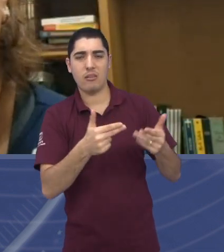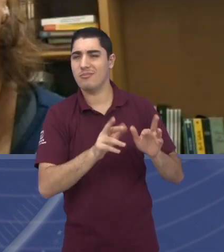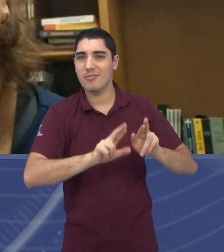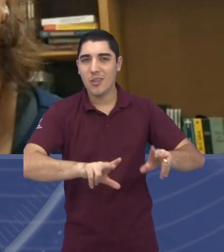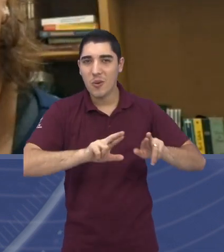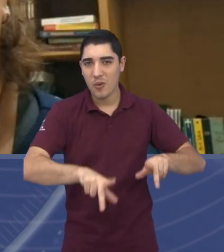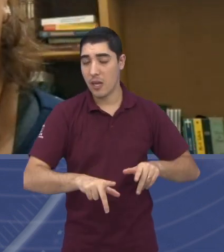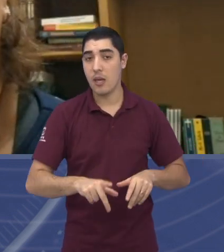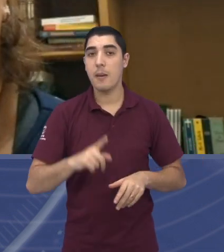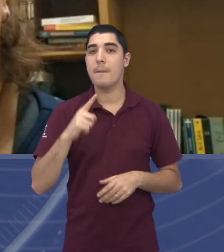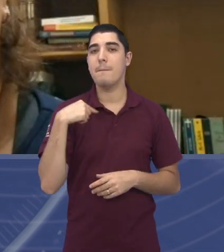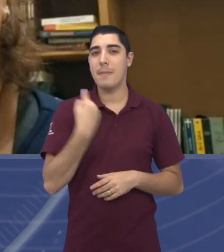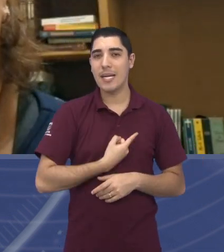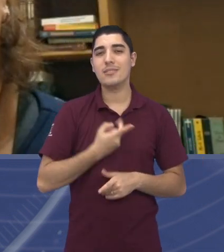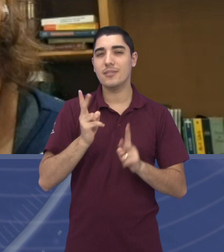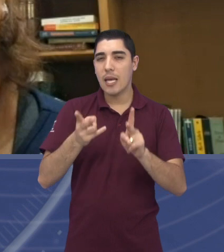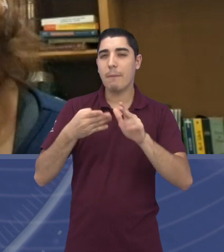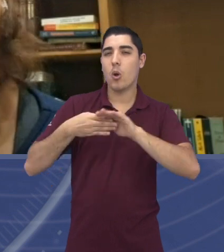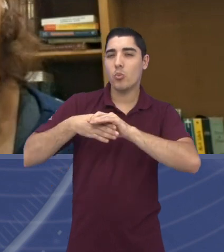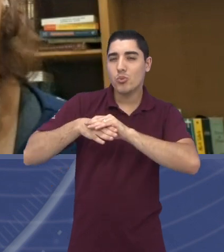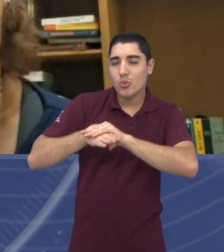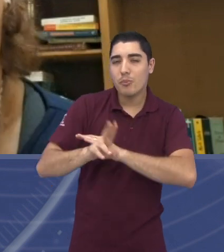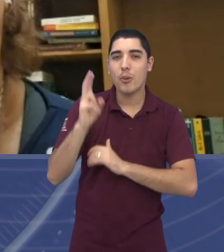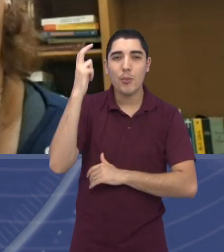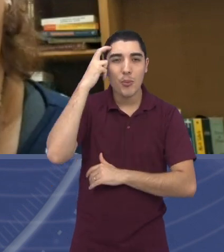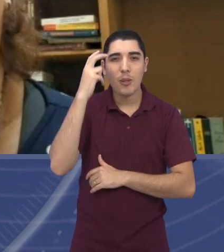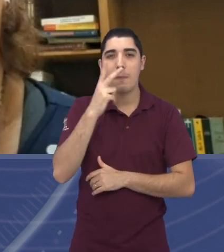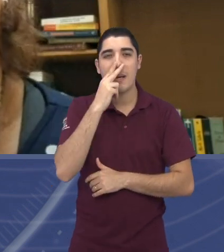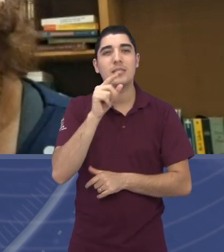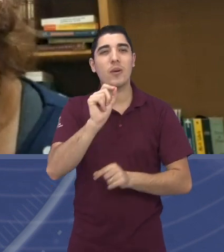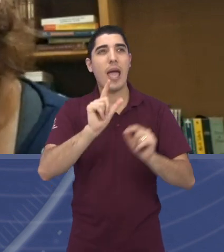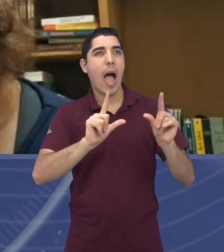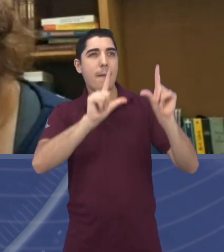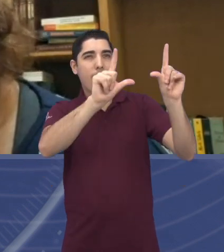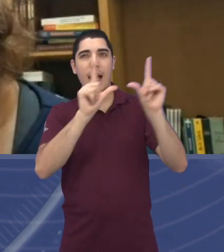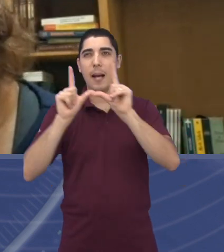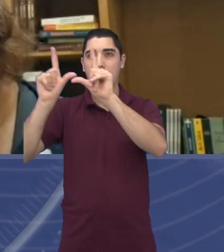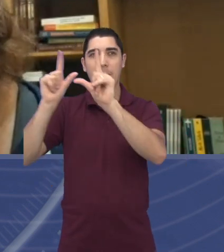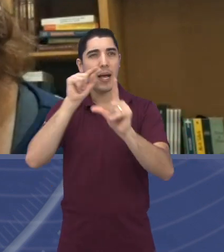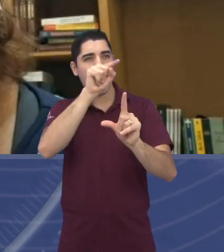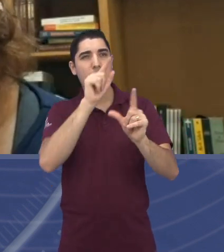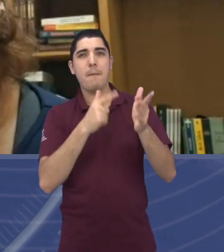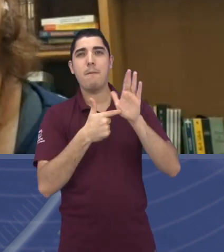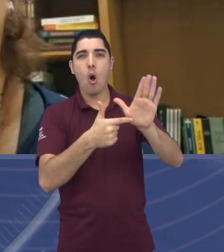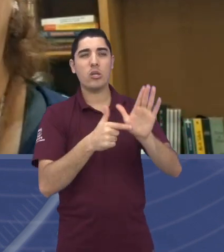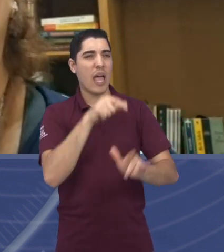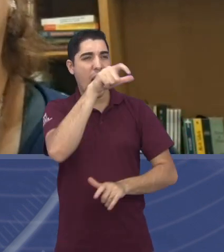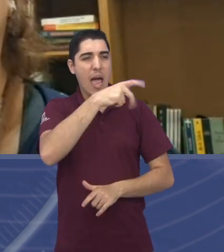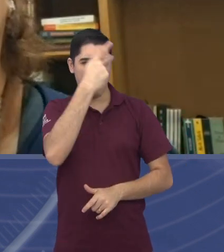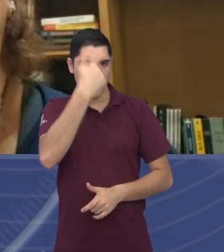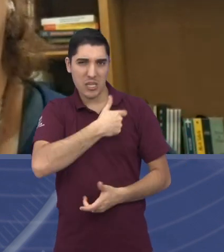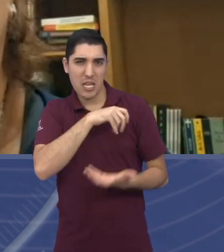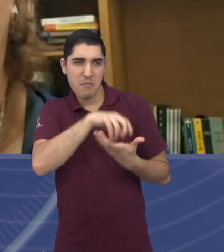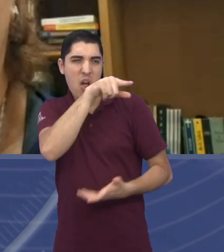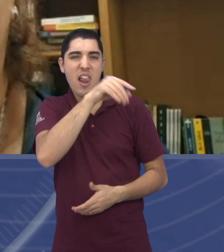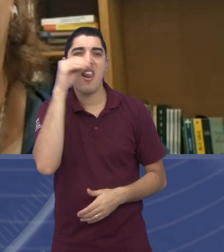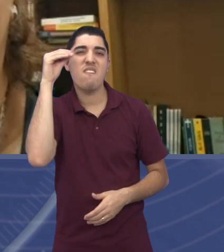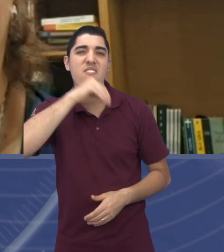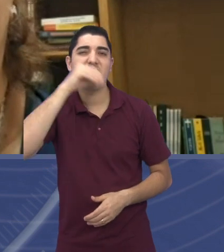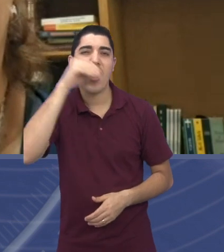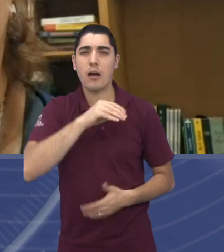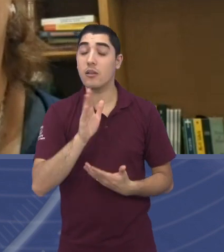esse costume, essa mania, né? As placas, elas retratam os idosos de uma maneira como se eles fossem frágeis, né? E a gente